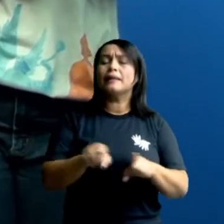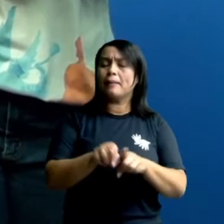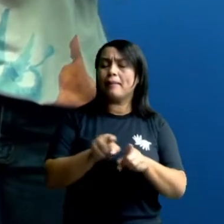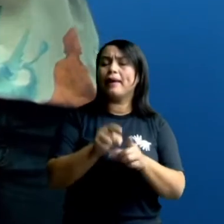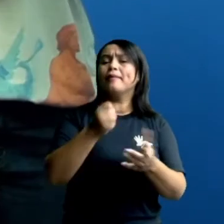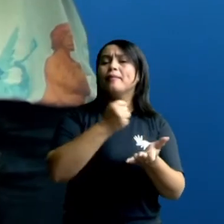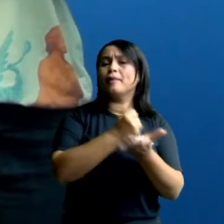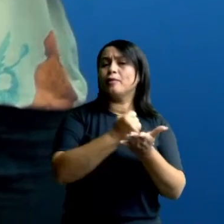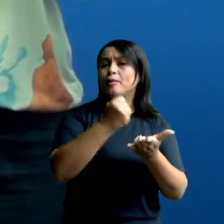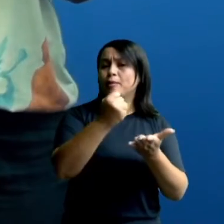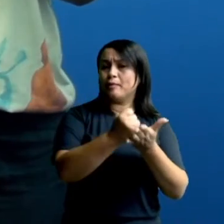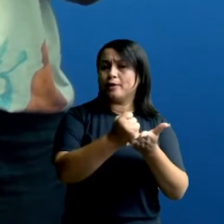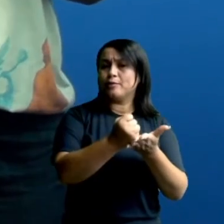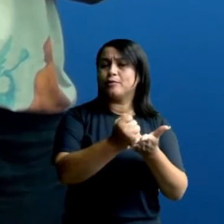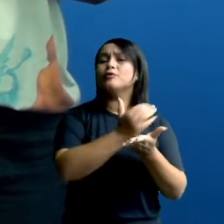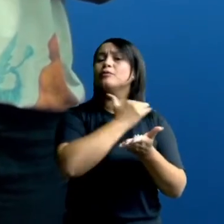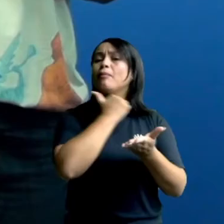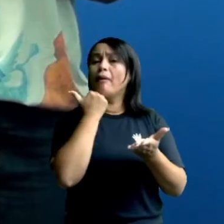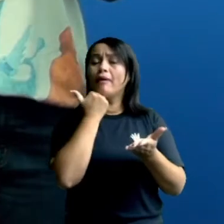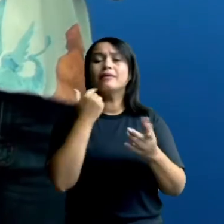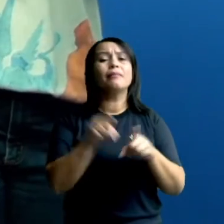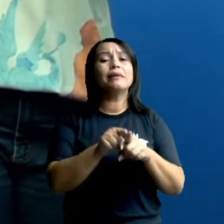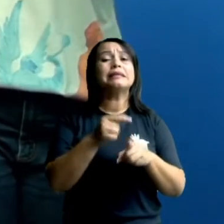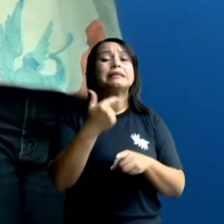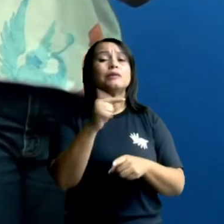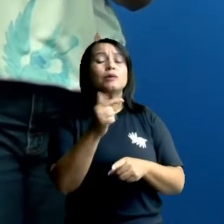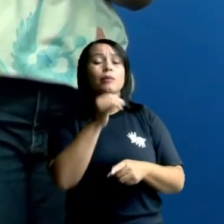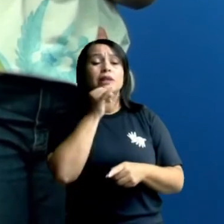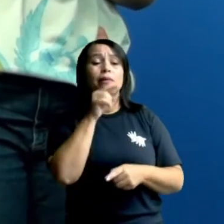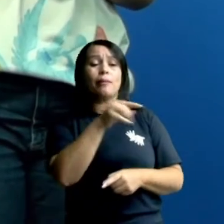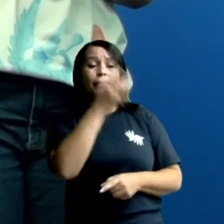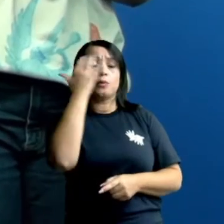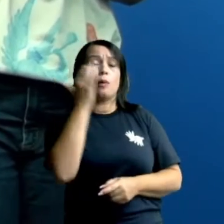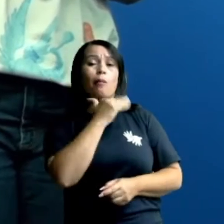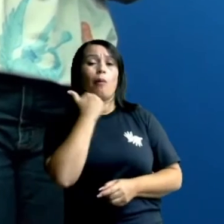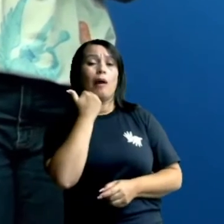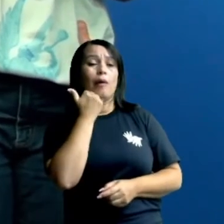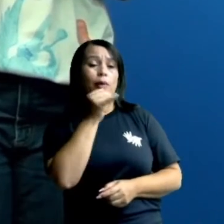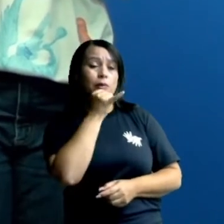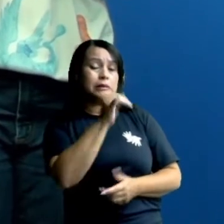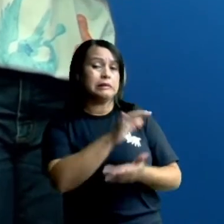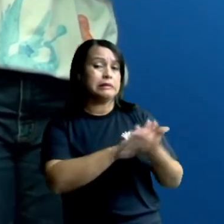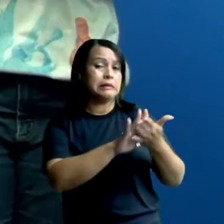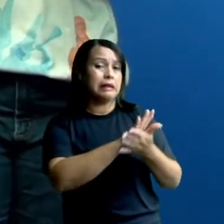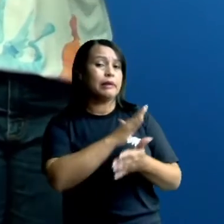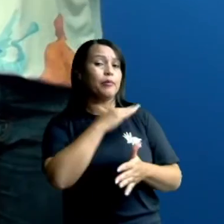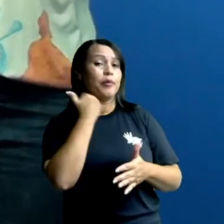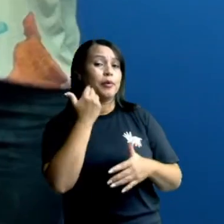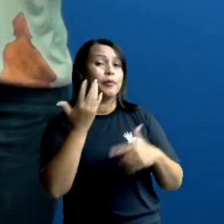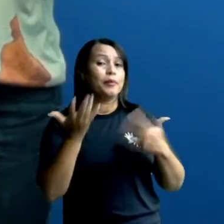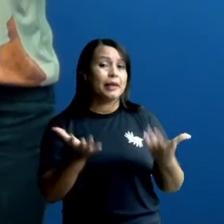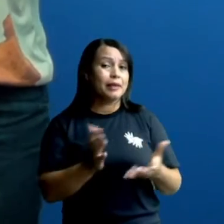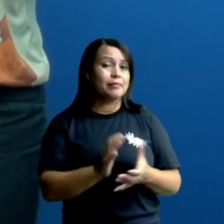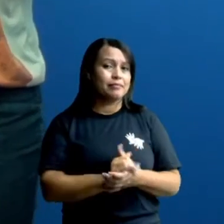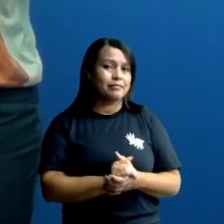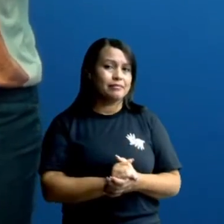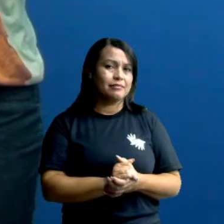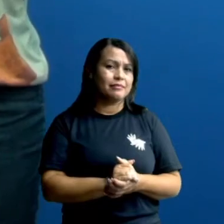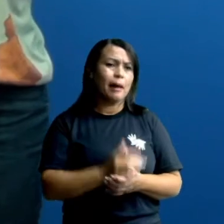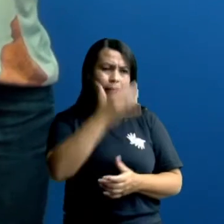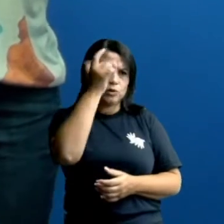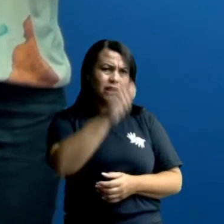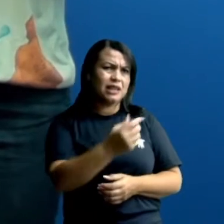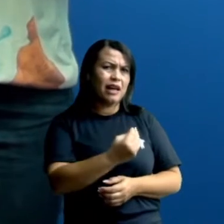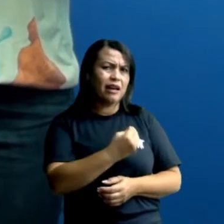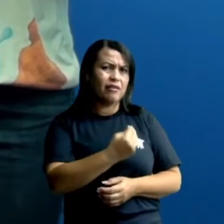certidão de óbito. E quando eu não tenho a certidão de óbito, quando morreu e eu ainda não disse que morreu, então, ele está vivo